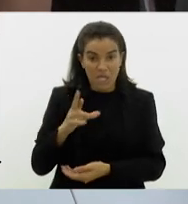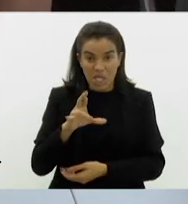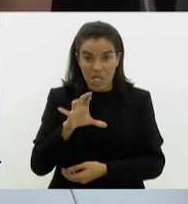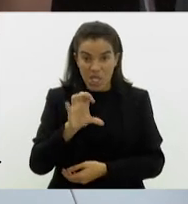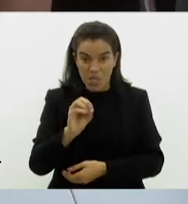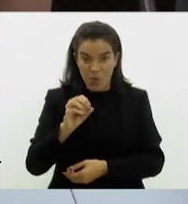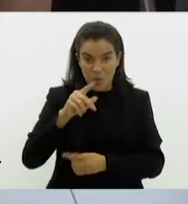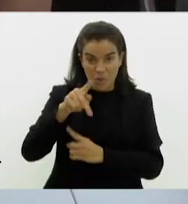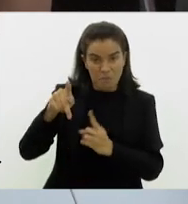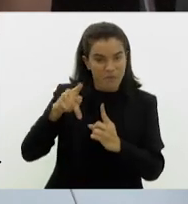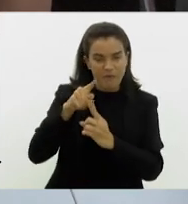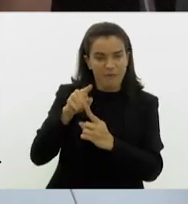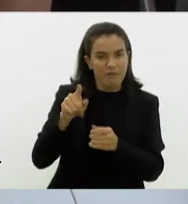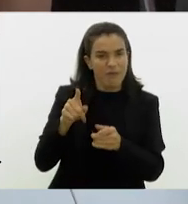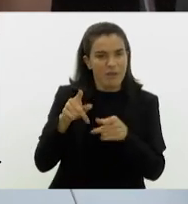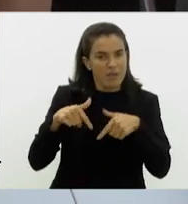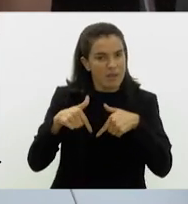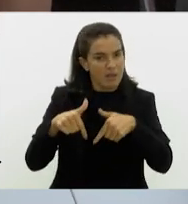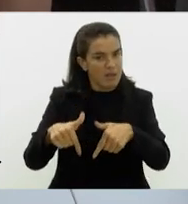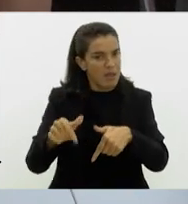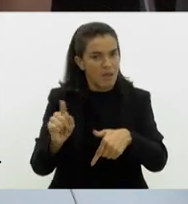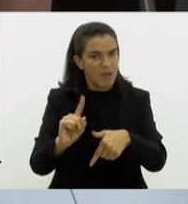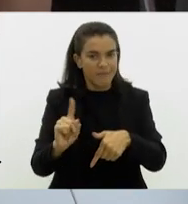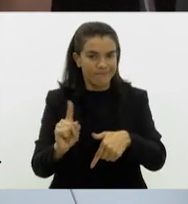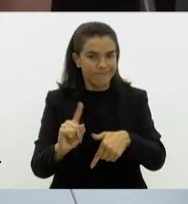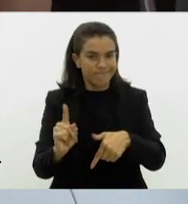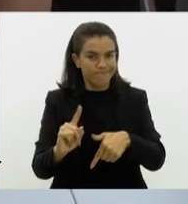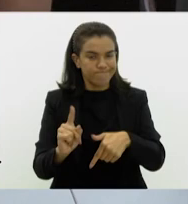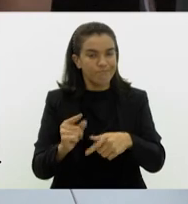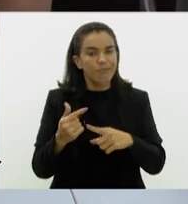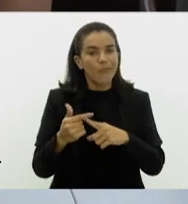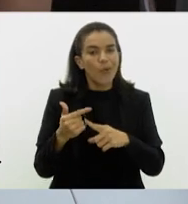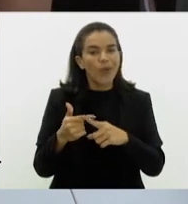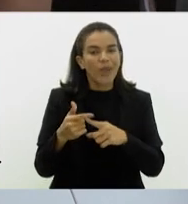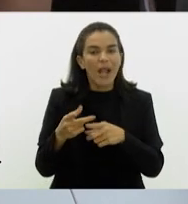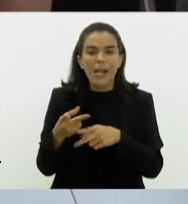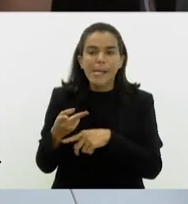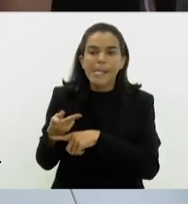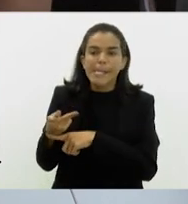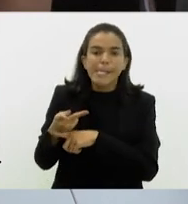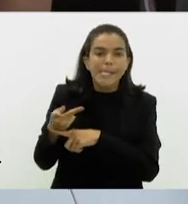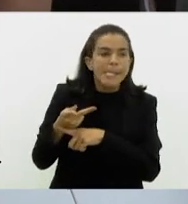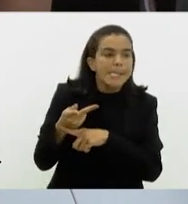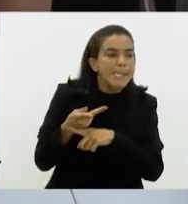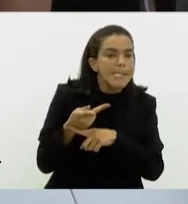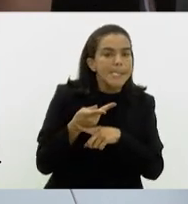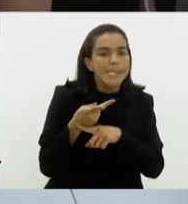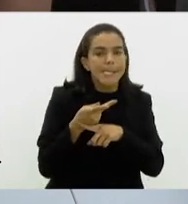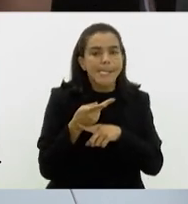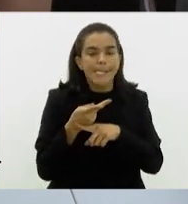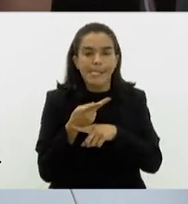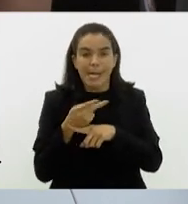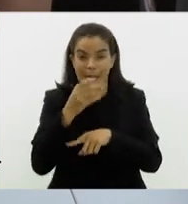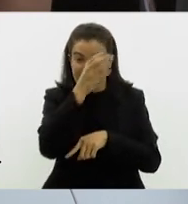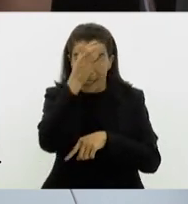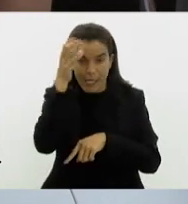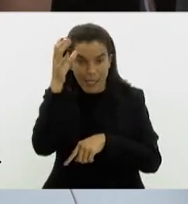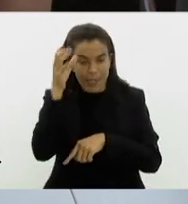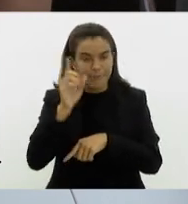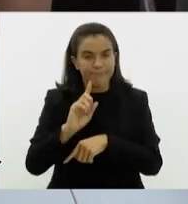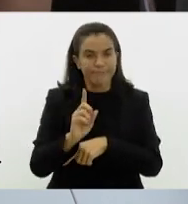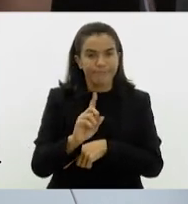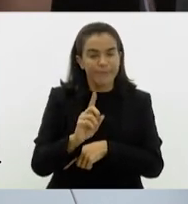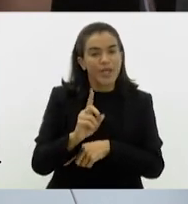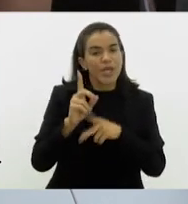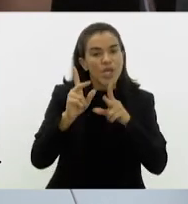isso. Ele não seria ativo para captar cliente. Os funcionários é que demandariam, como era